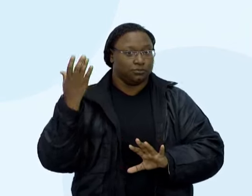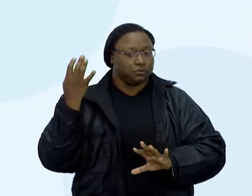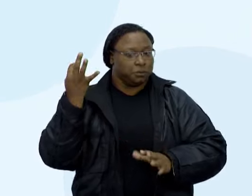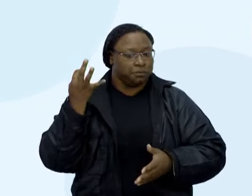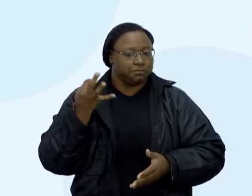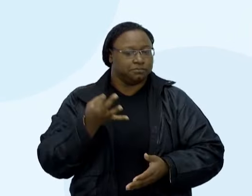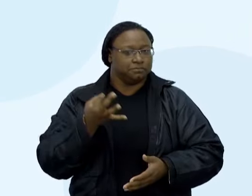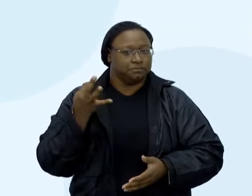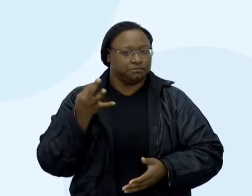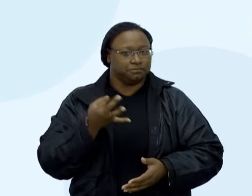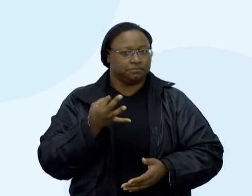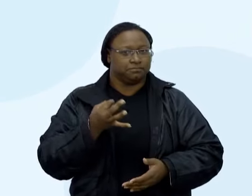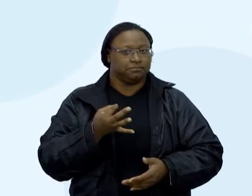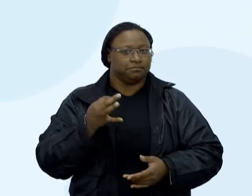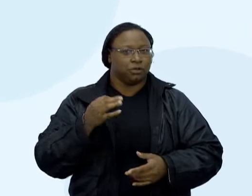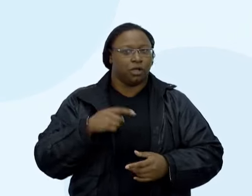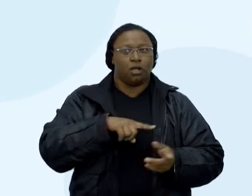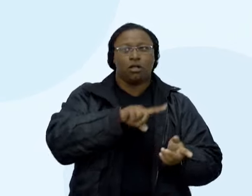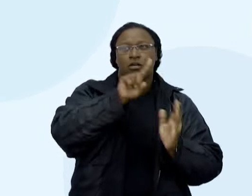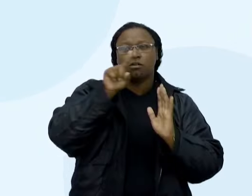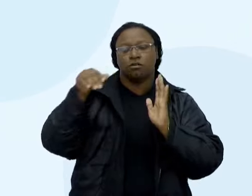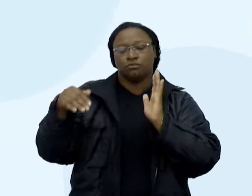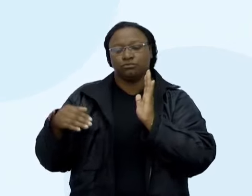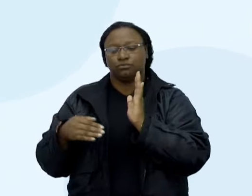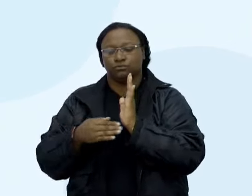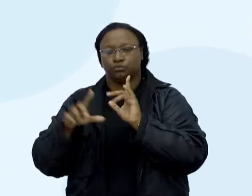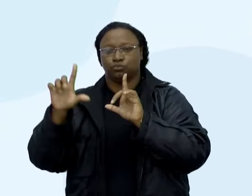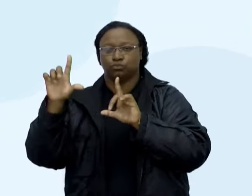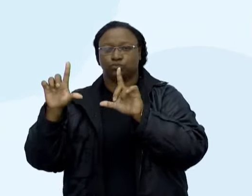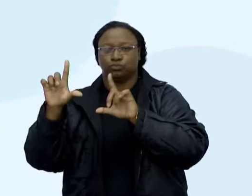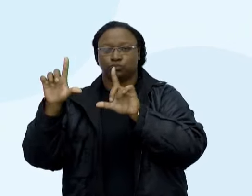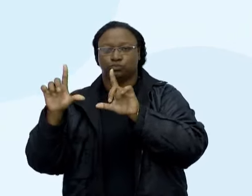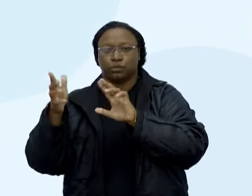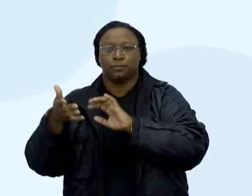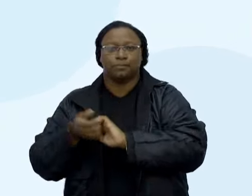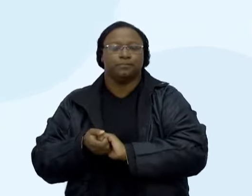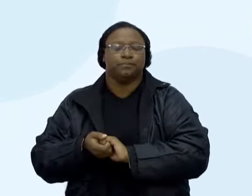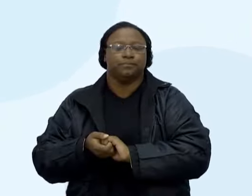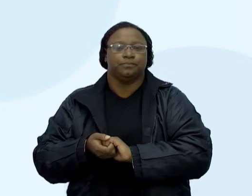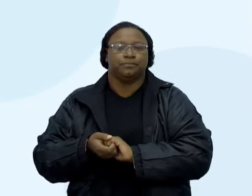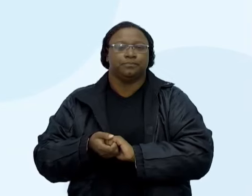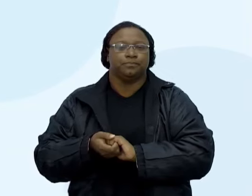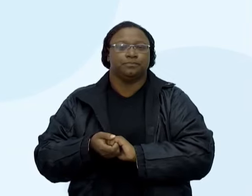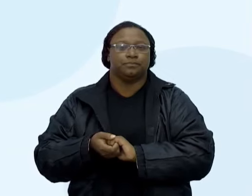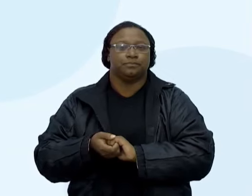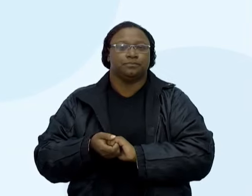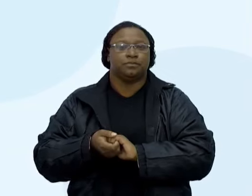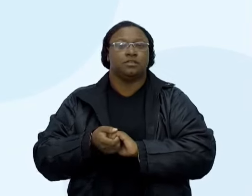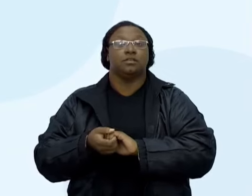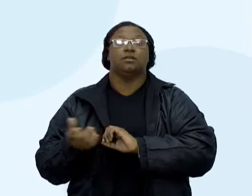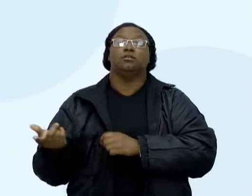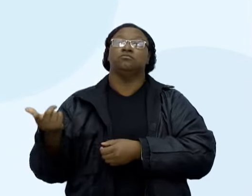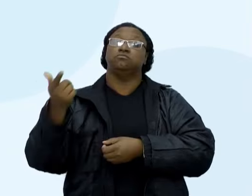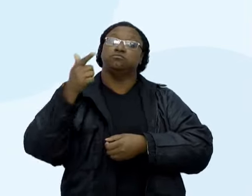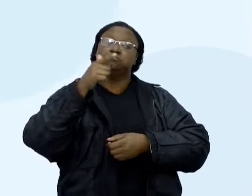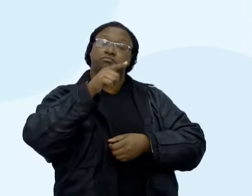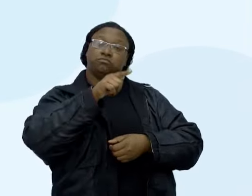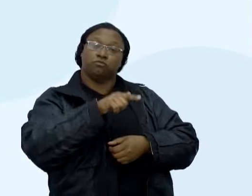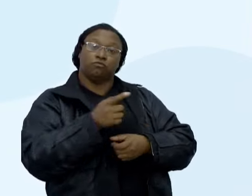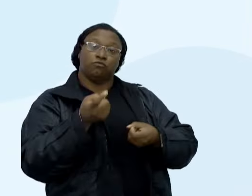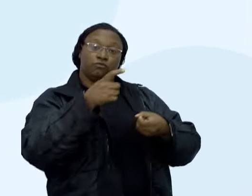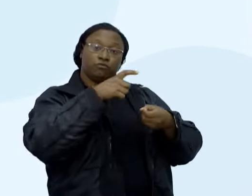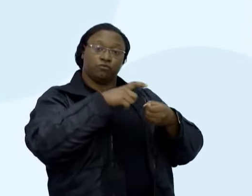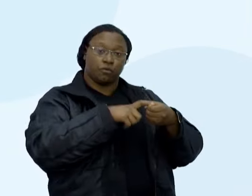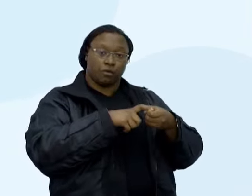concretizar basicamente lá nos últimos slides, onde muitas vezes a gente retoma para